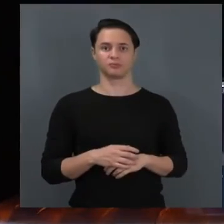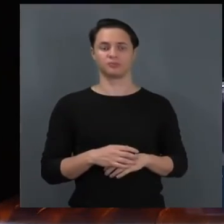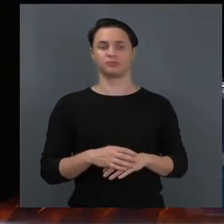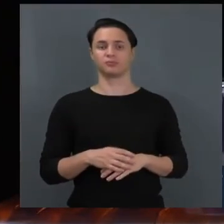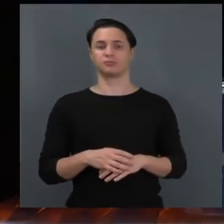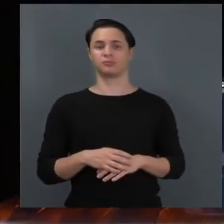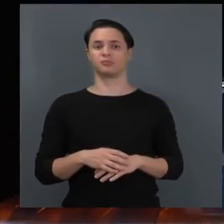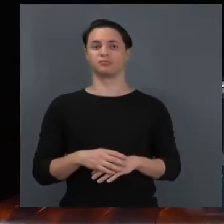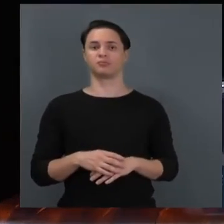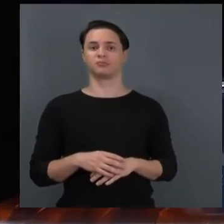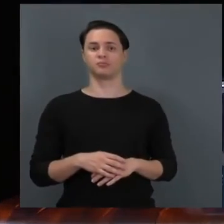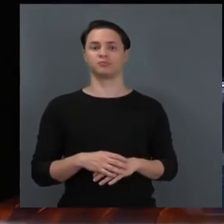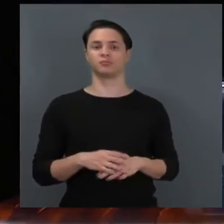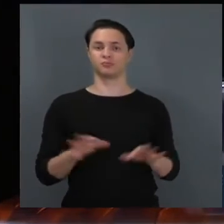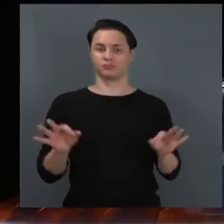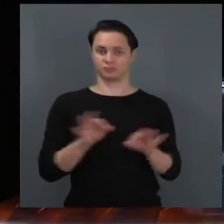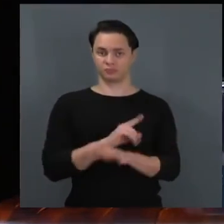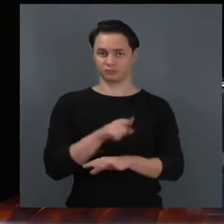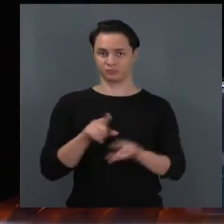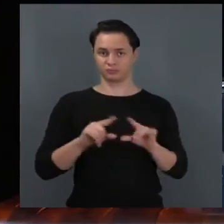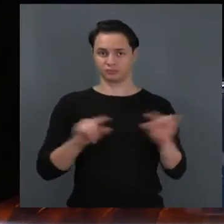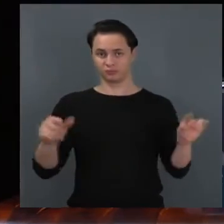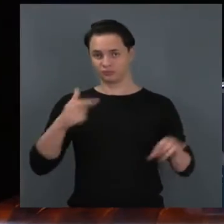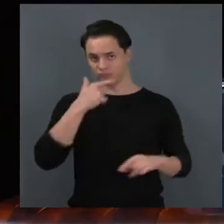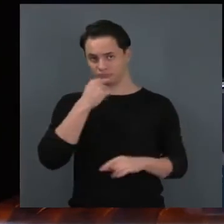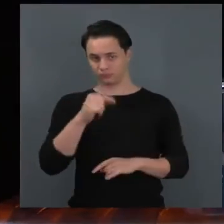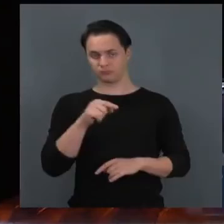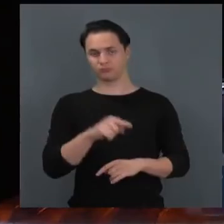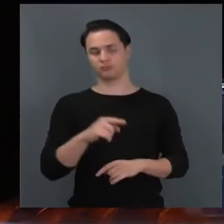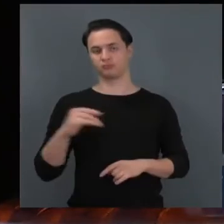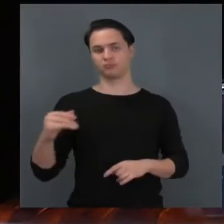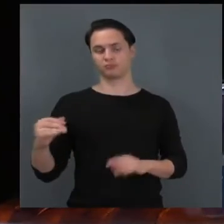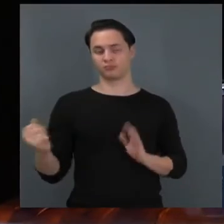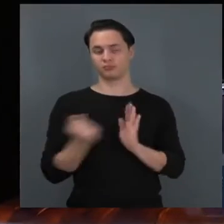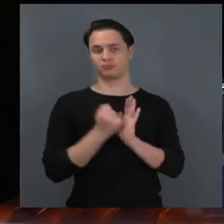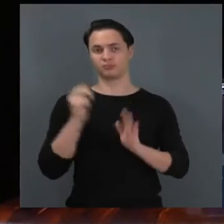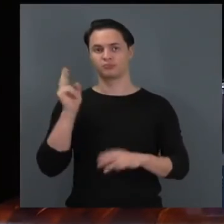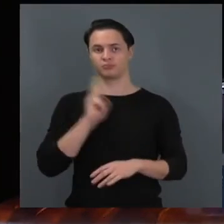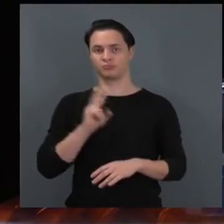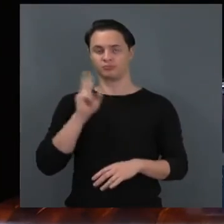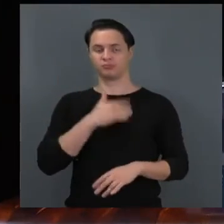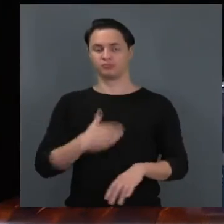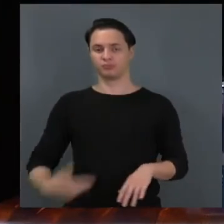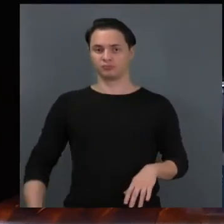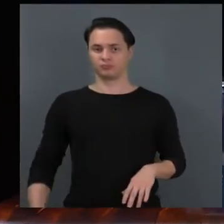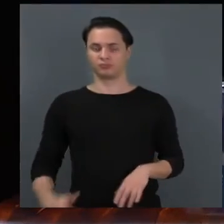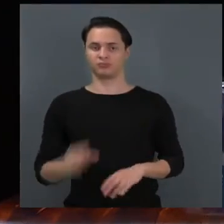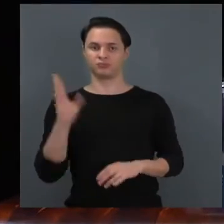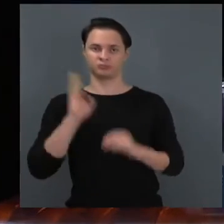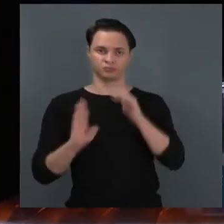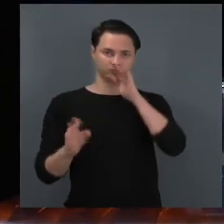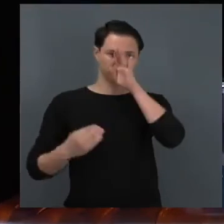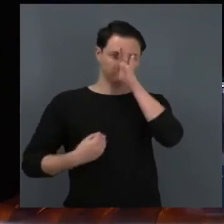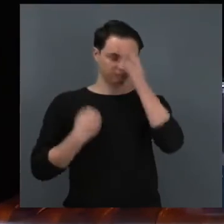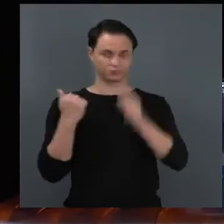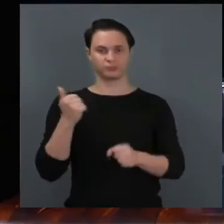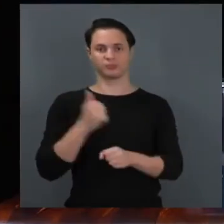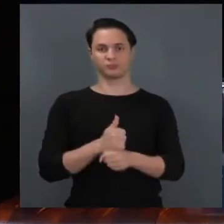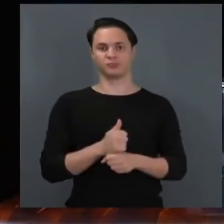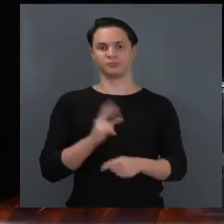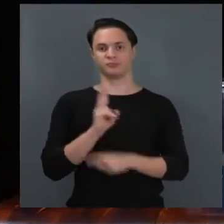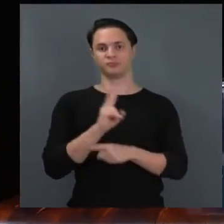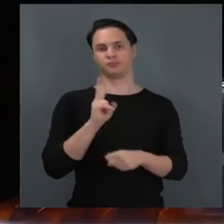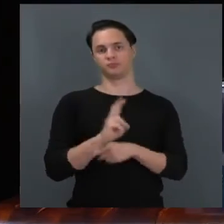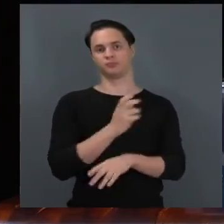com essa frase, senhor presidente, desse grande homem público que deu a sua vida em